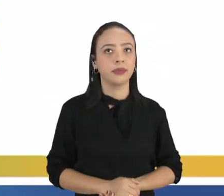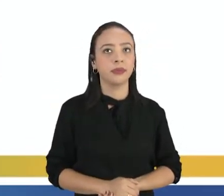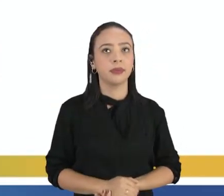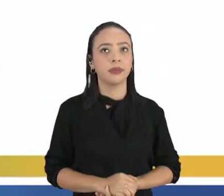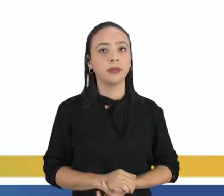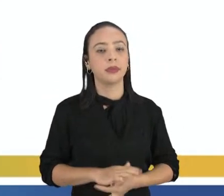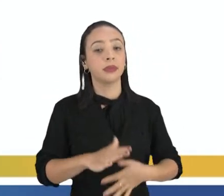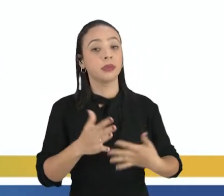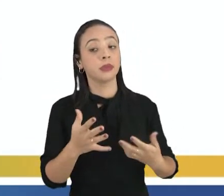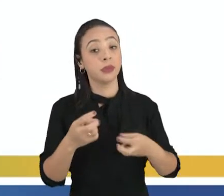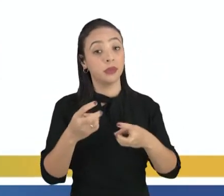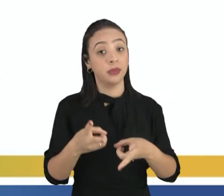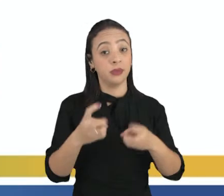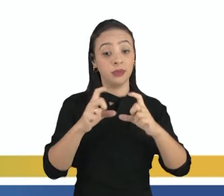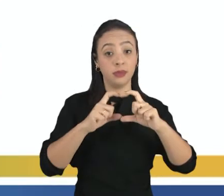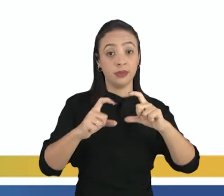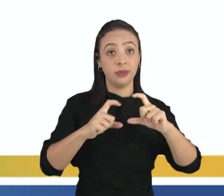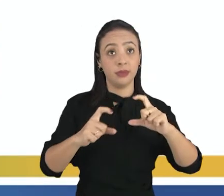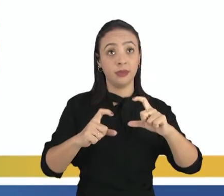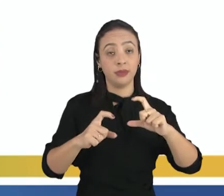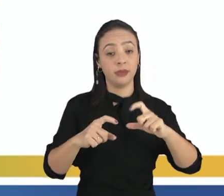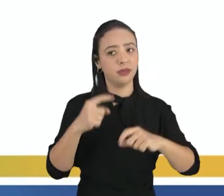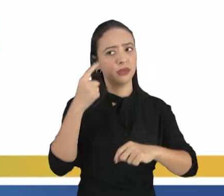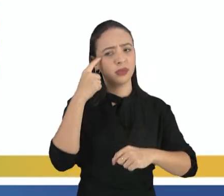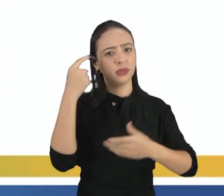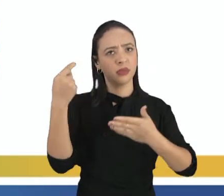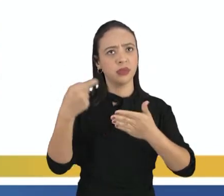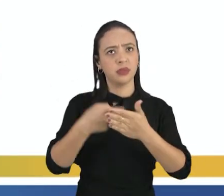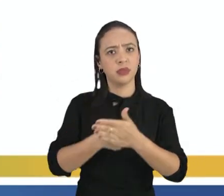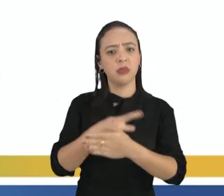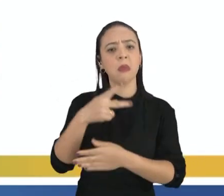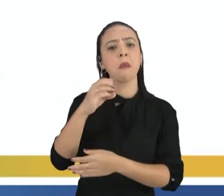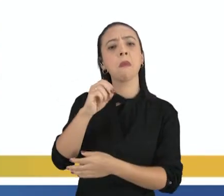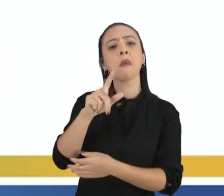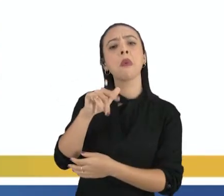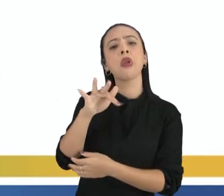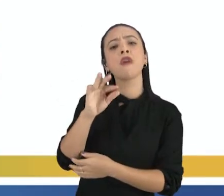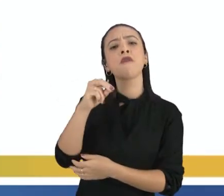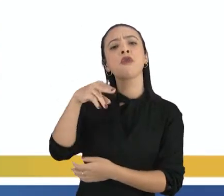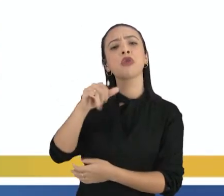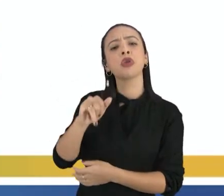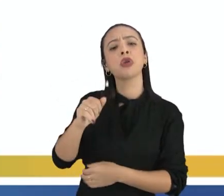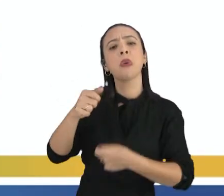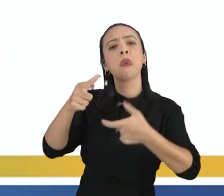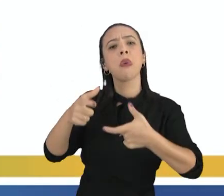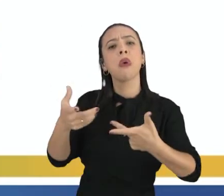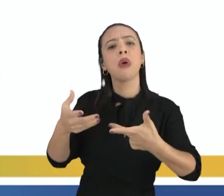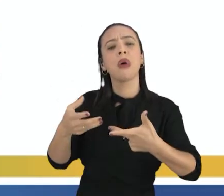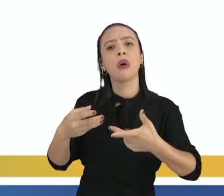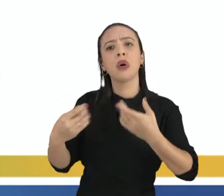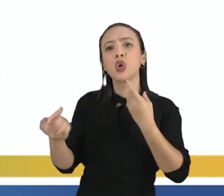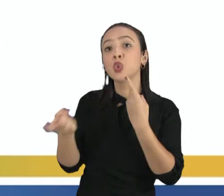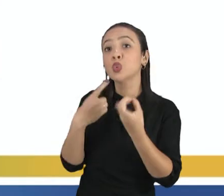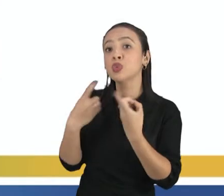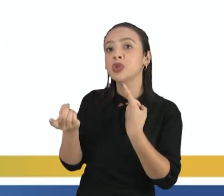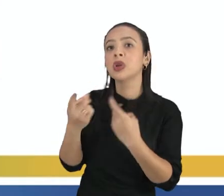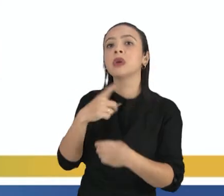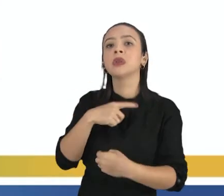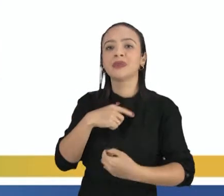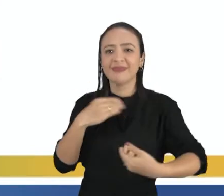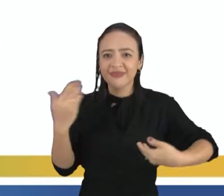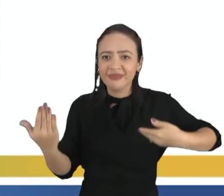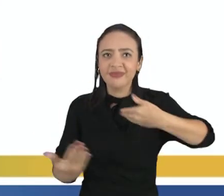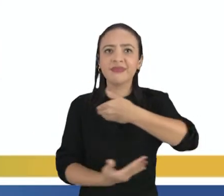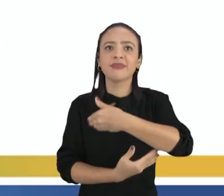na tirinha, aparentemente, você pergunta: professora, cadê a polifonia e a mistura de vozes? No diálogo deles, já tem uma mistura